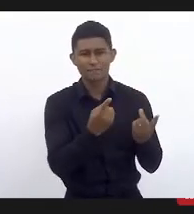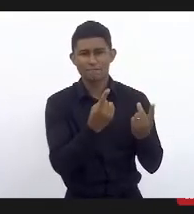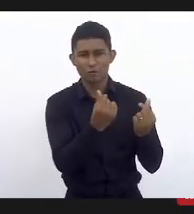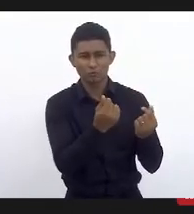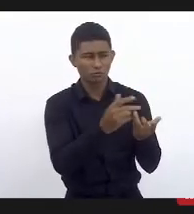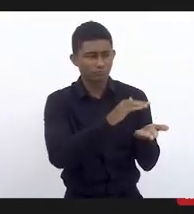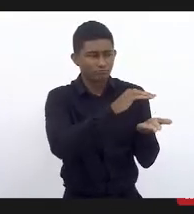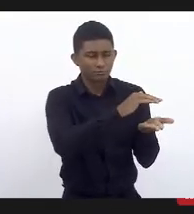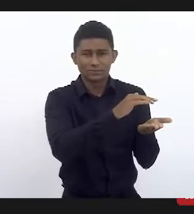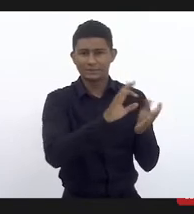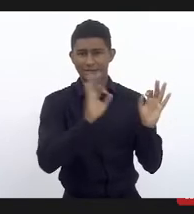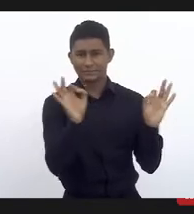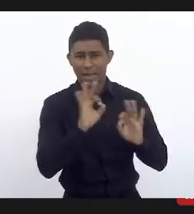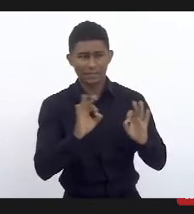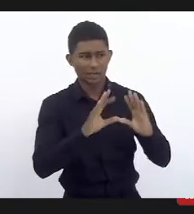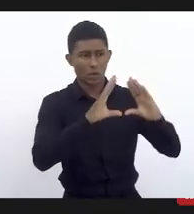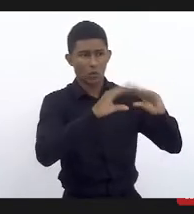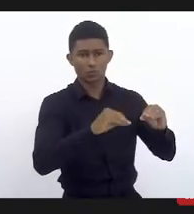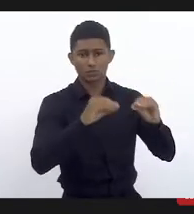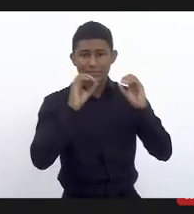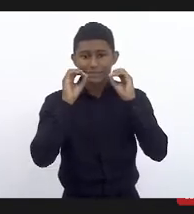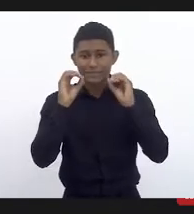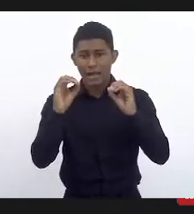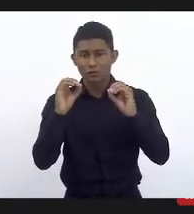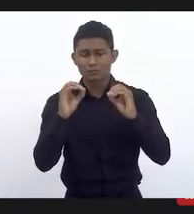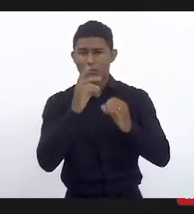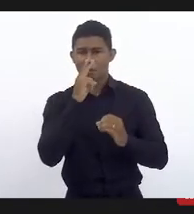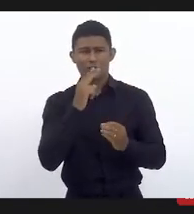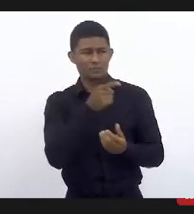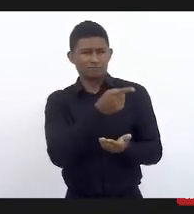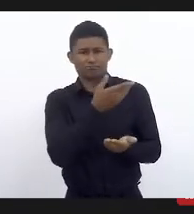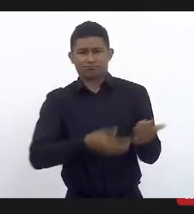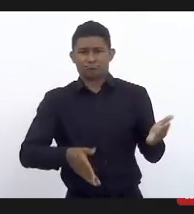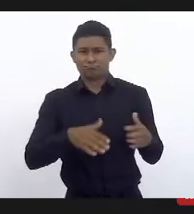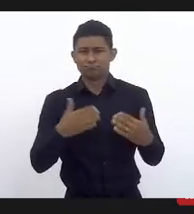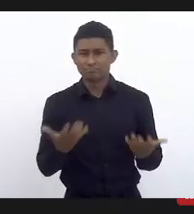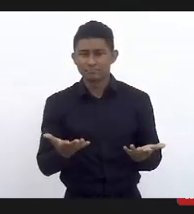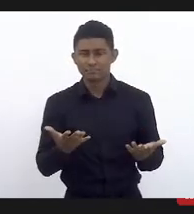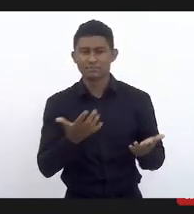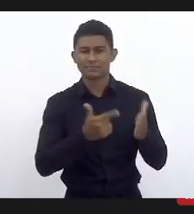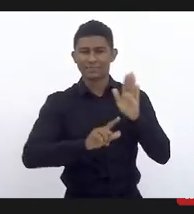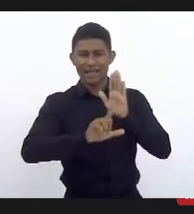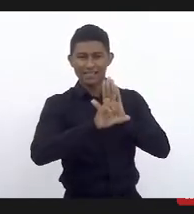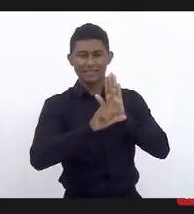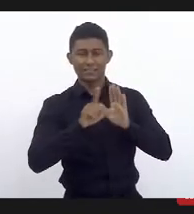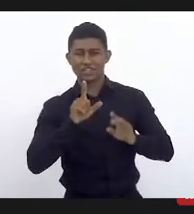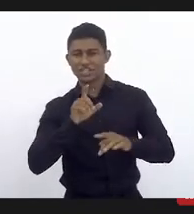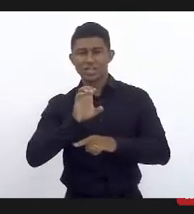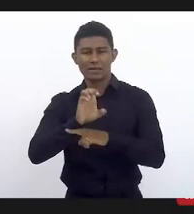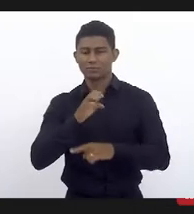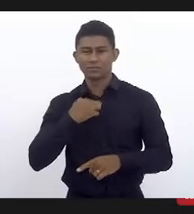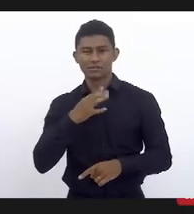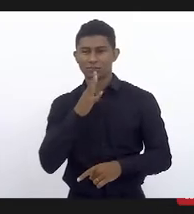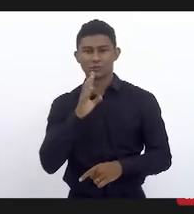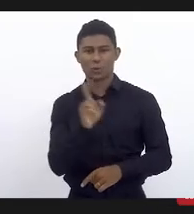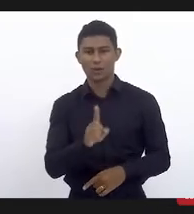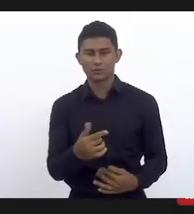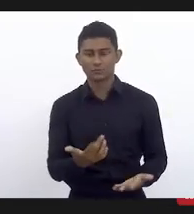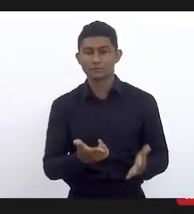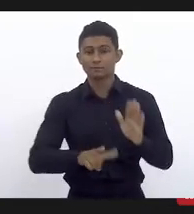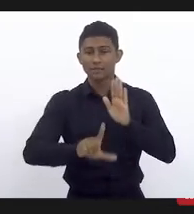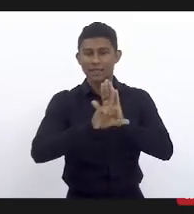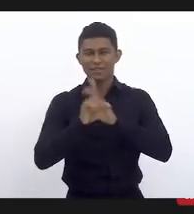caixa. Essa é uma questão, eu não conheço a legislação estadual. A legislação federal